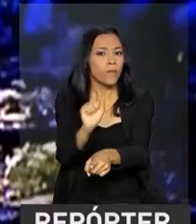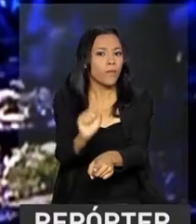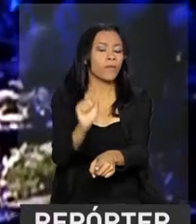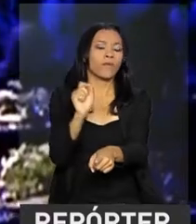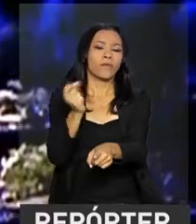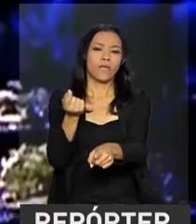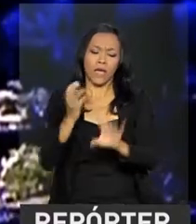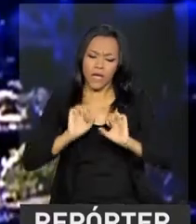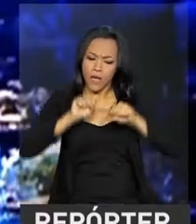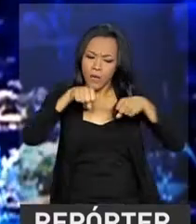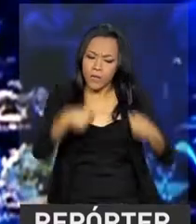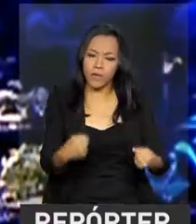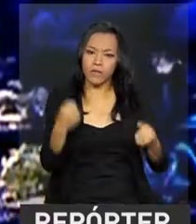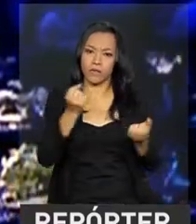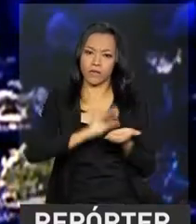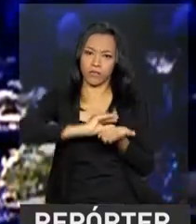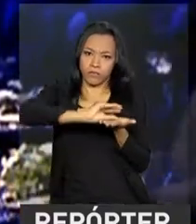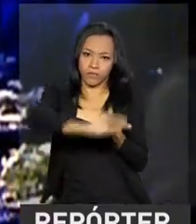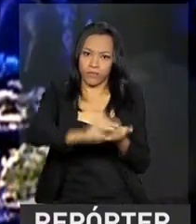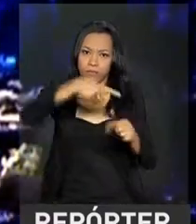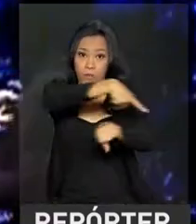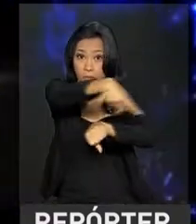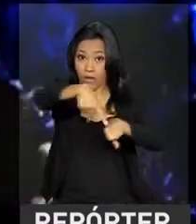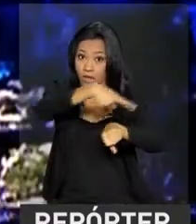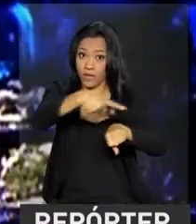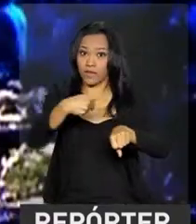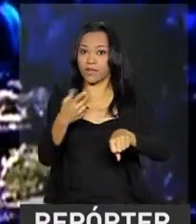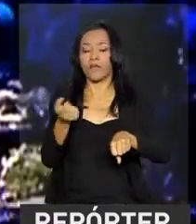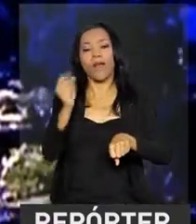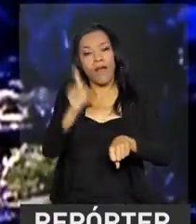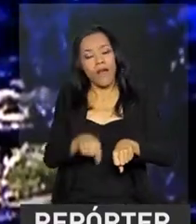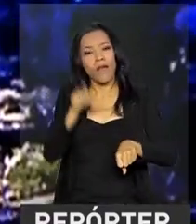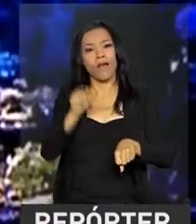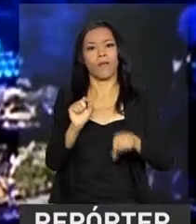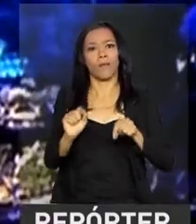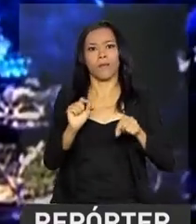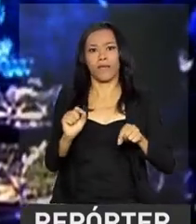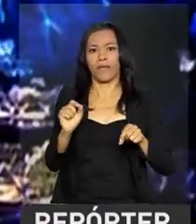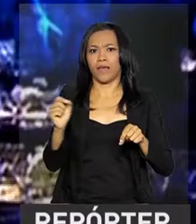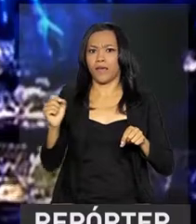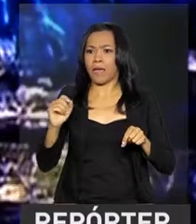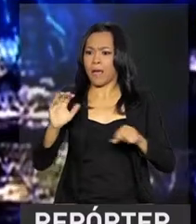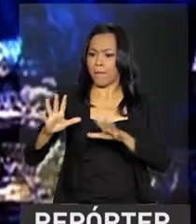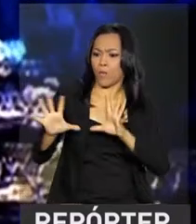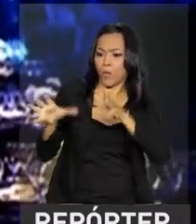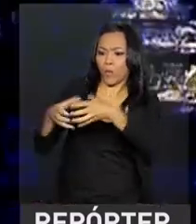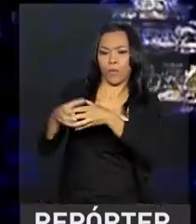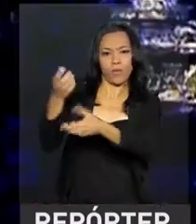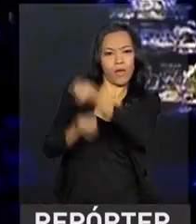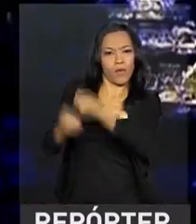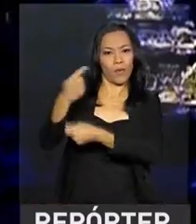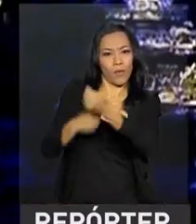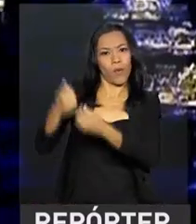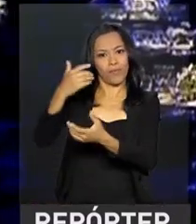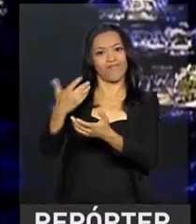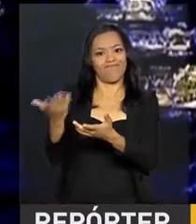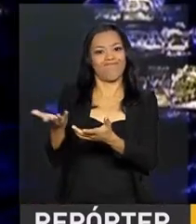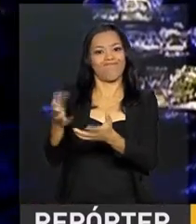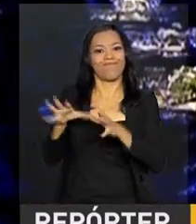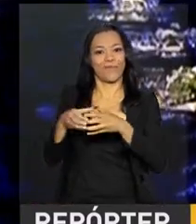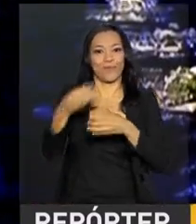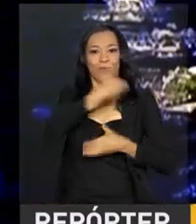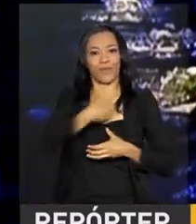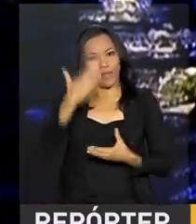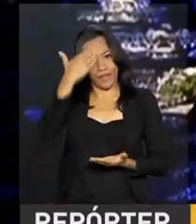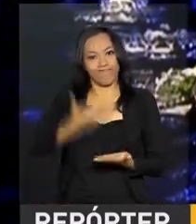recuperação da capacidade de investimento pelo país motivou o reconhecimento de parte da equipe do governo. Há uma consciência